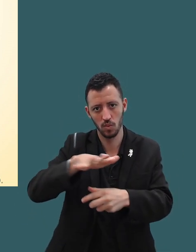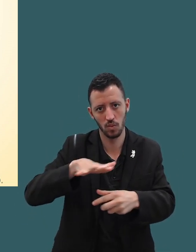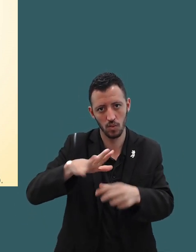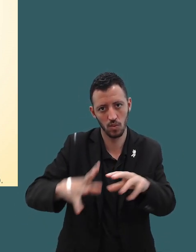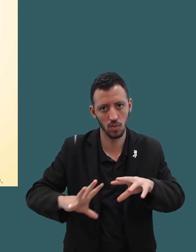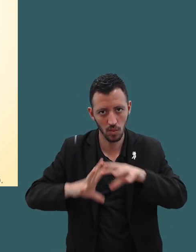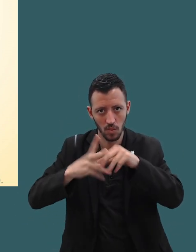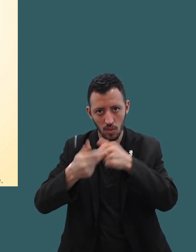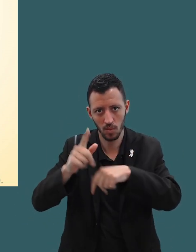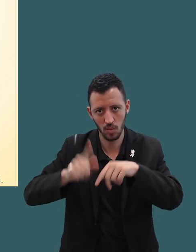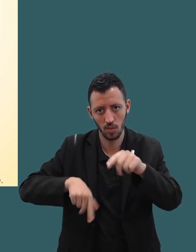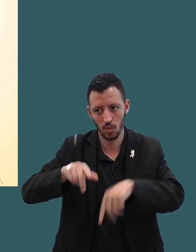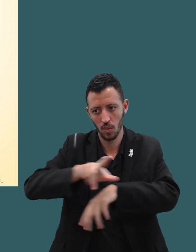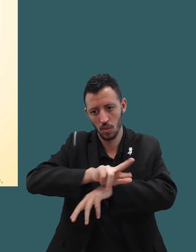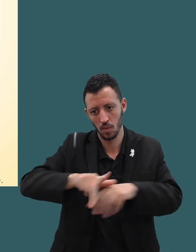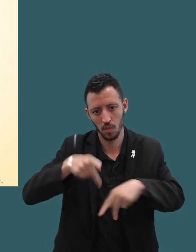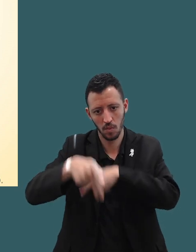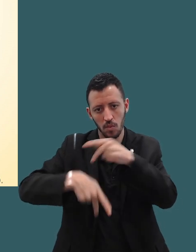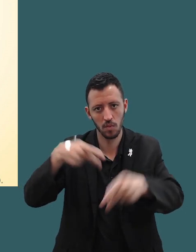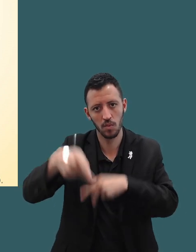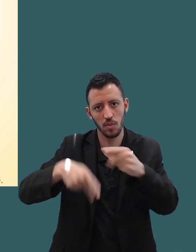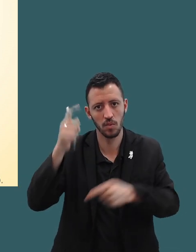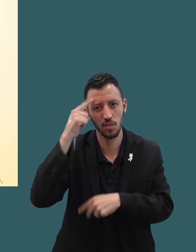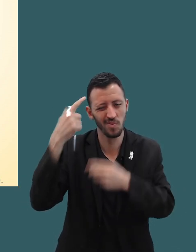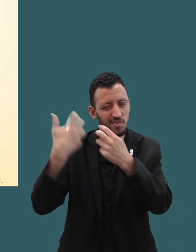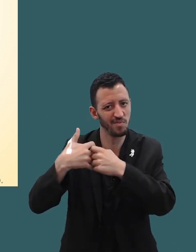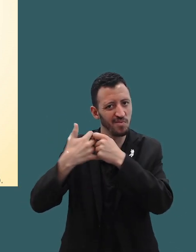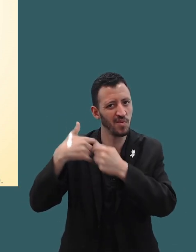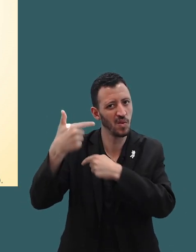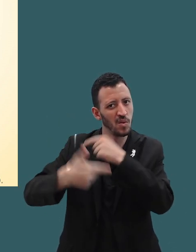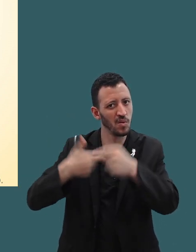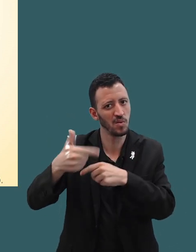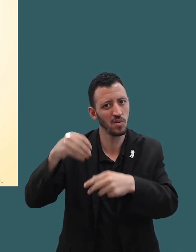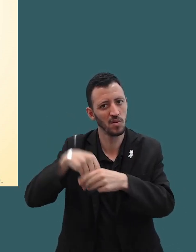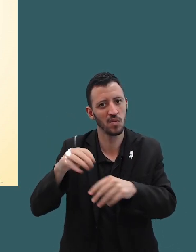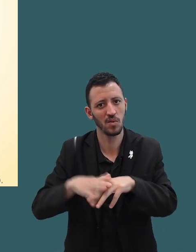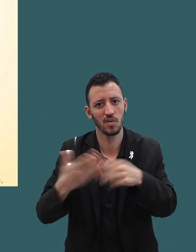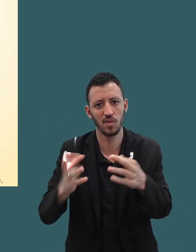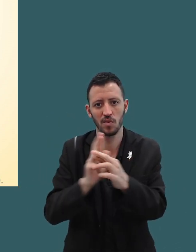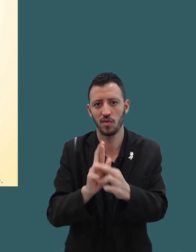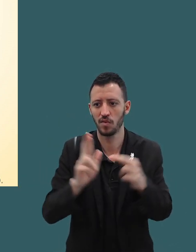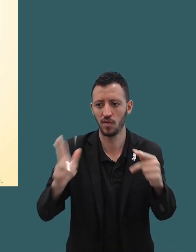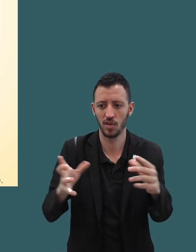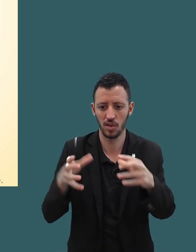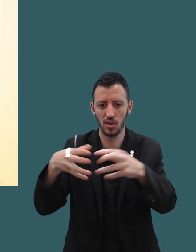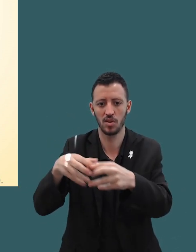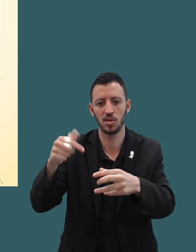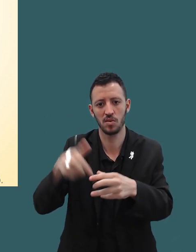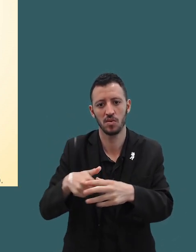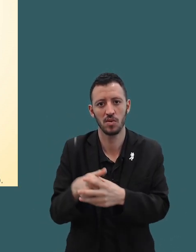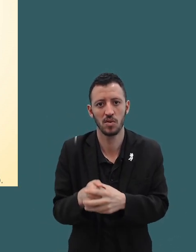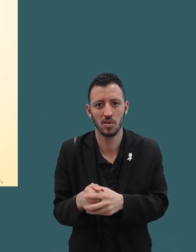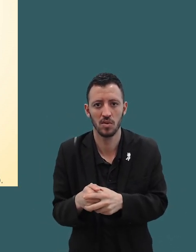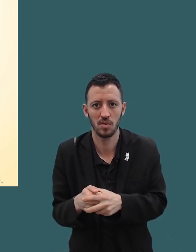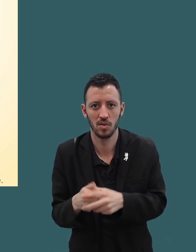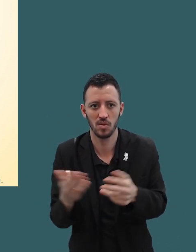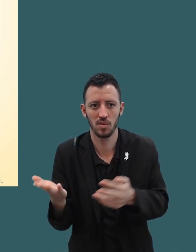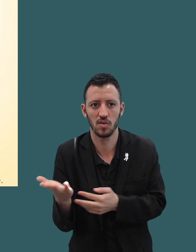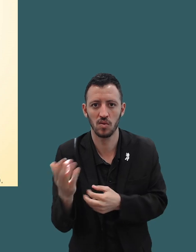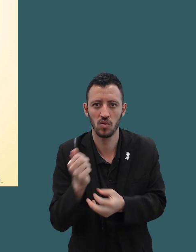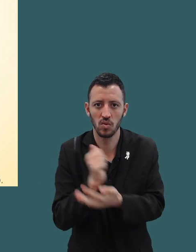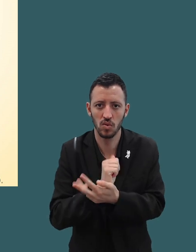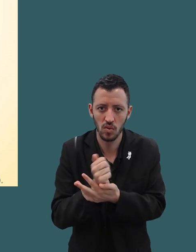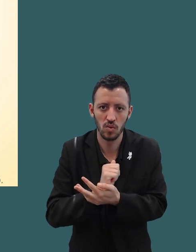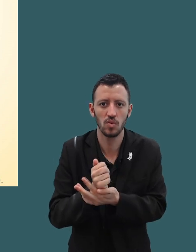a todos os tipos de públicos. Isso significa pensar atividades para diferentes públicos,